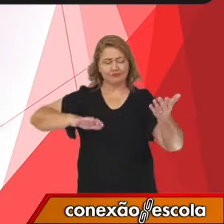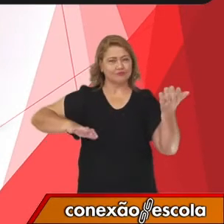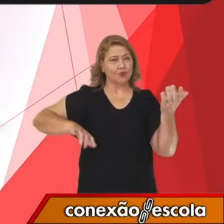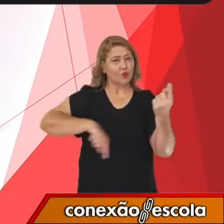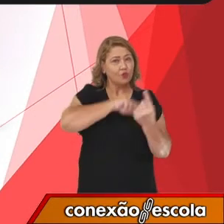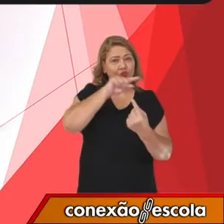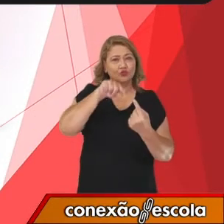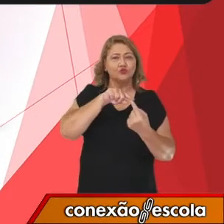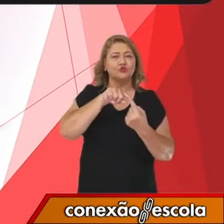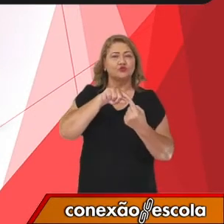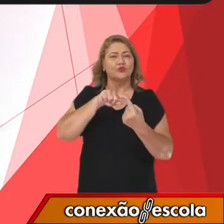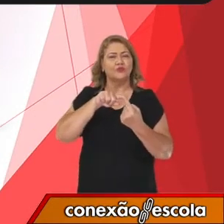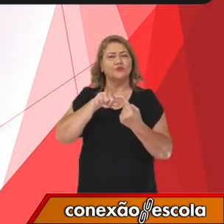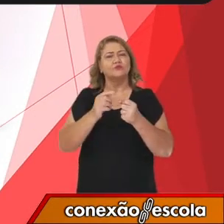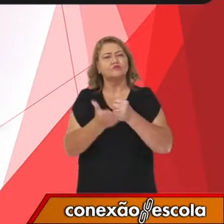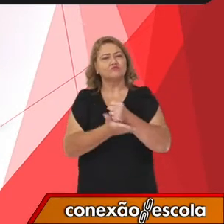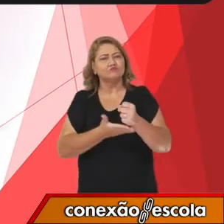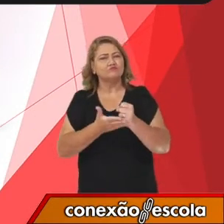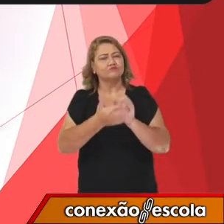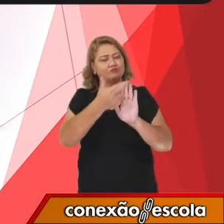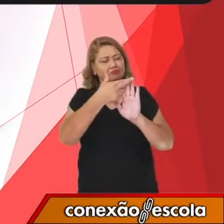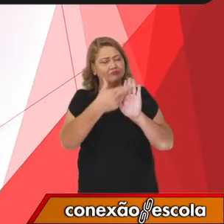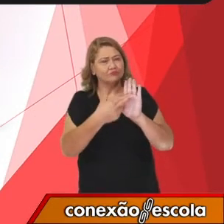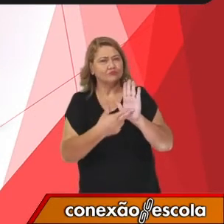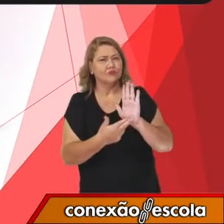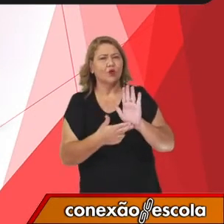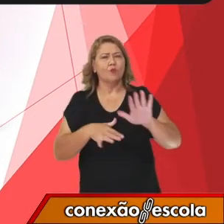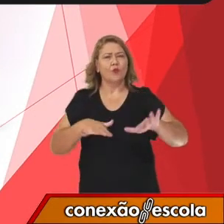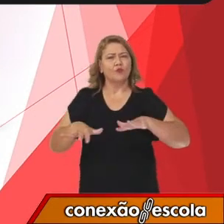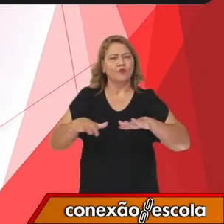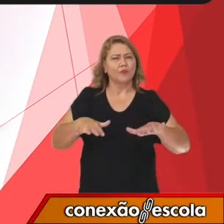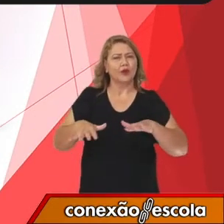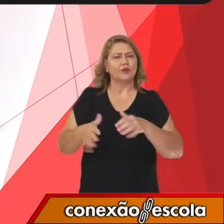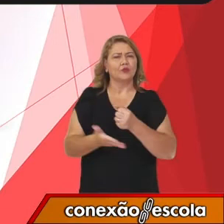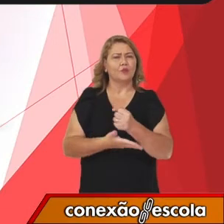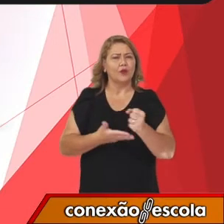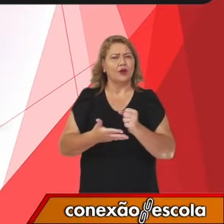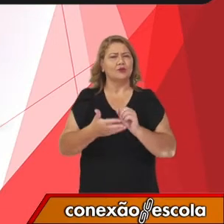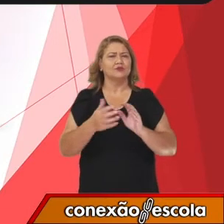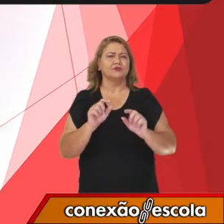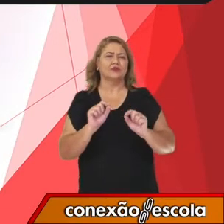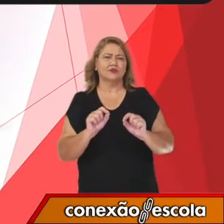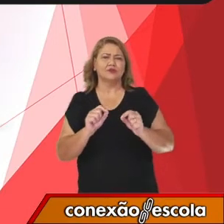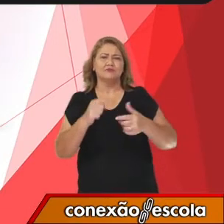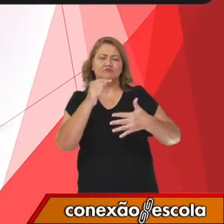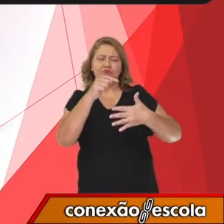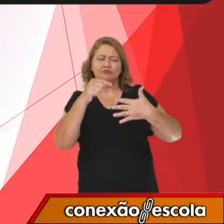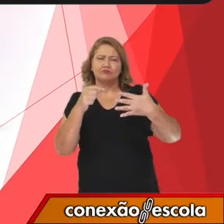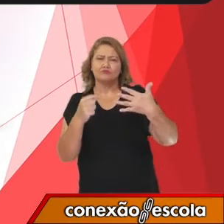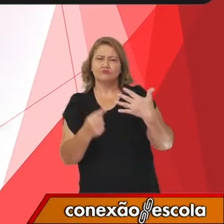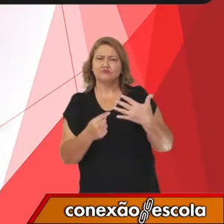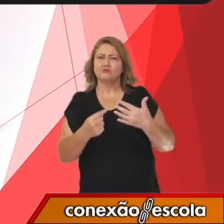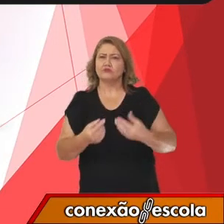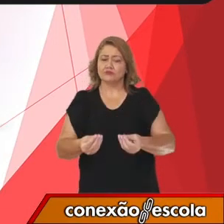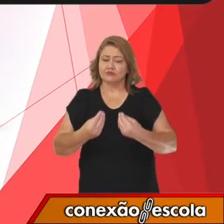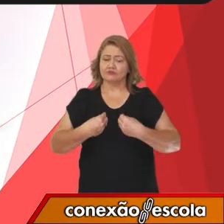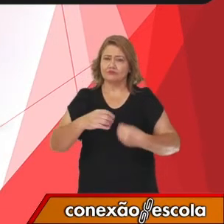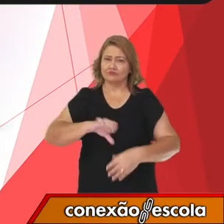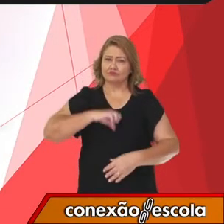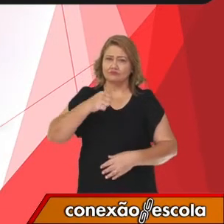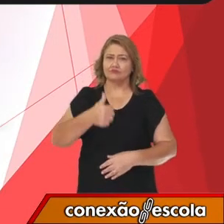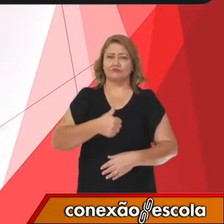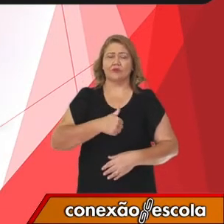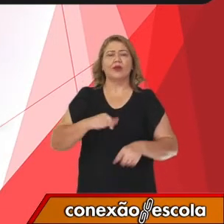objetivo princípios movimentos básicos regras básicas benefícios